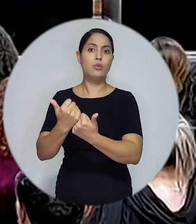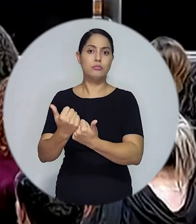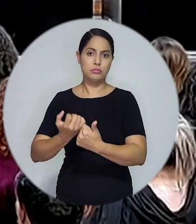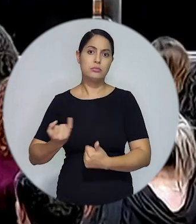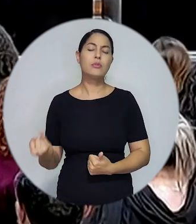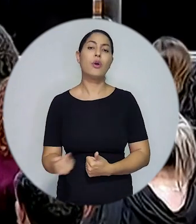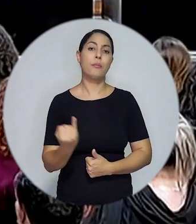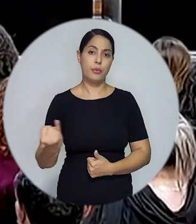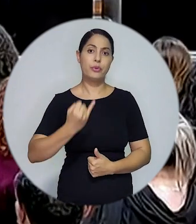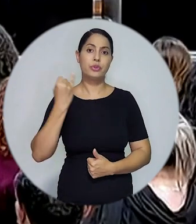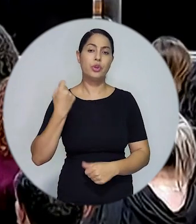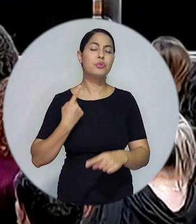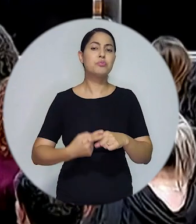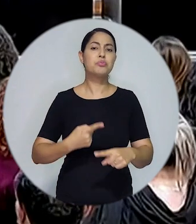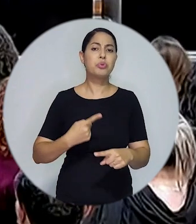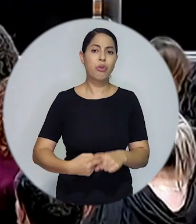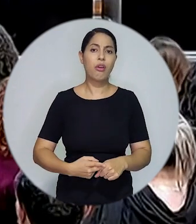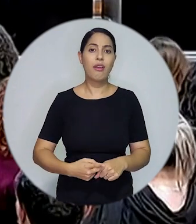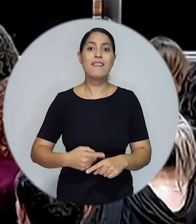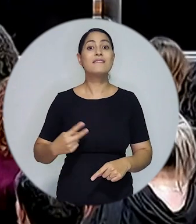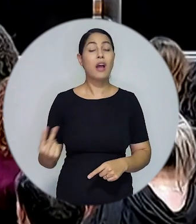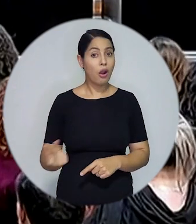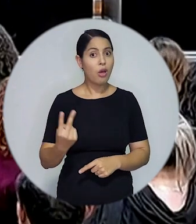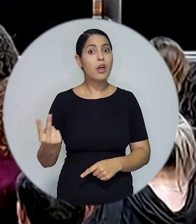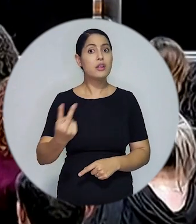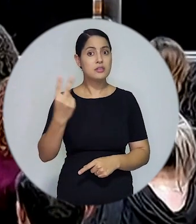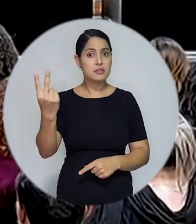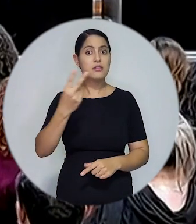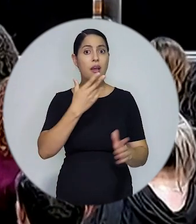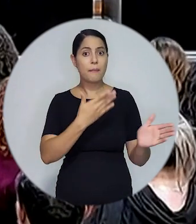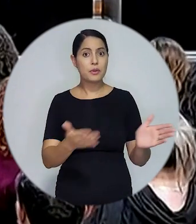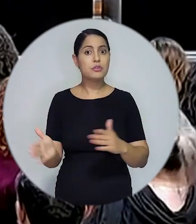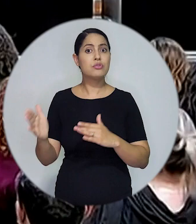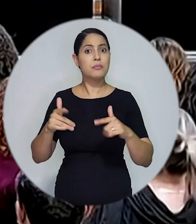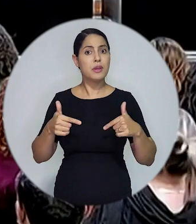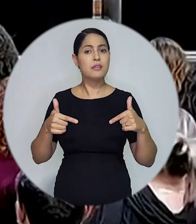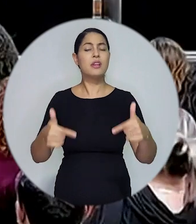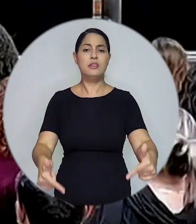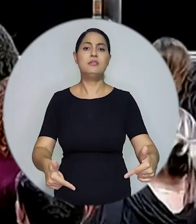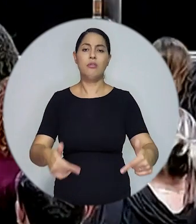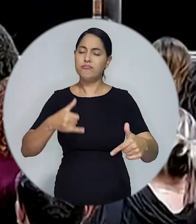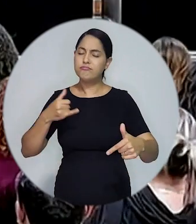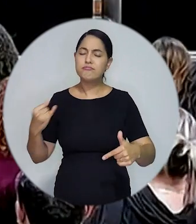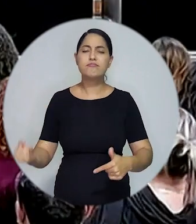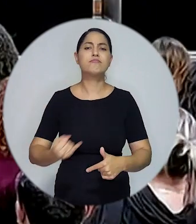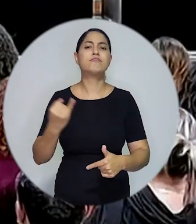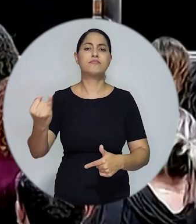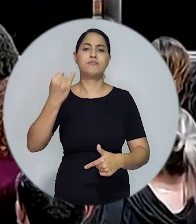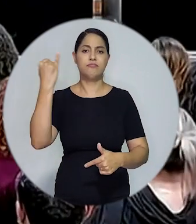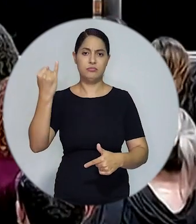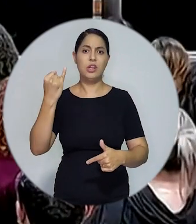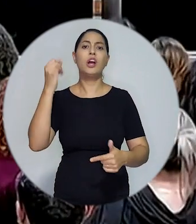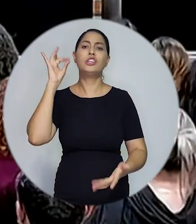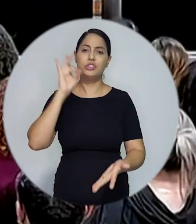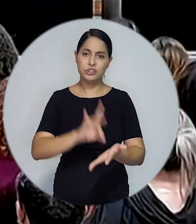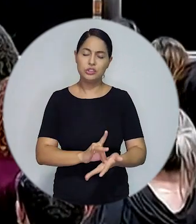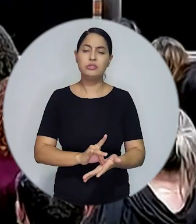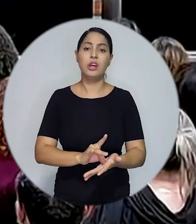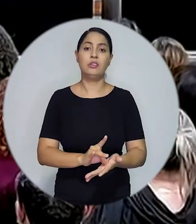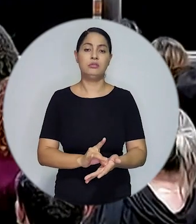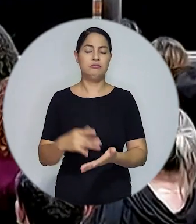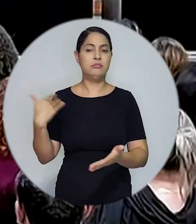é importante, porque ele vai unificar, vai valorizar, vai atualizar todos os procedimentos para que a gente tenha, na essência,